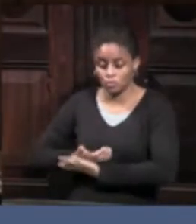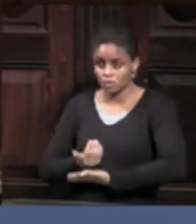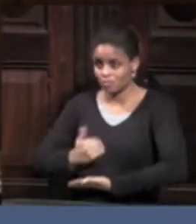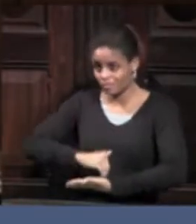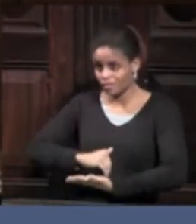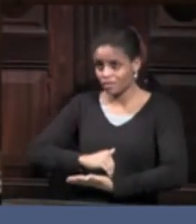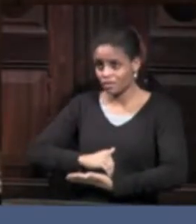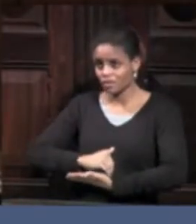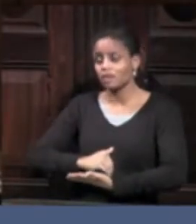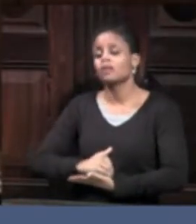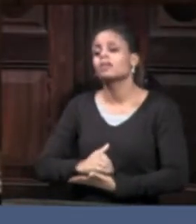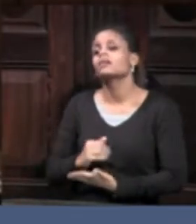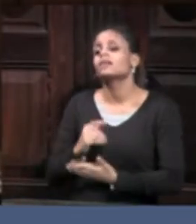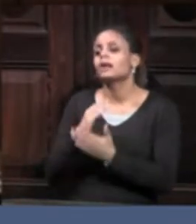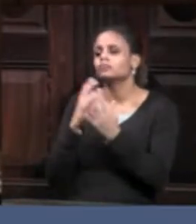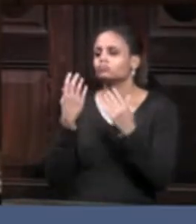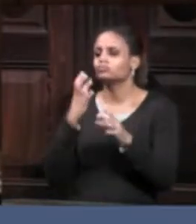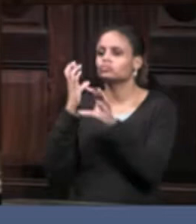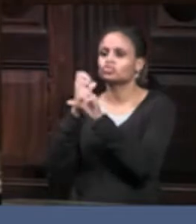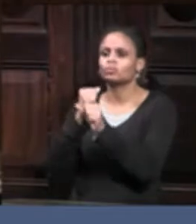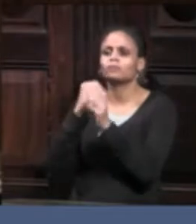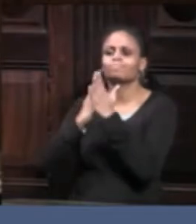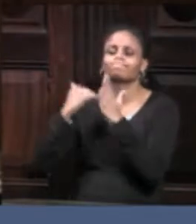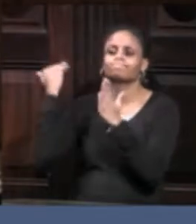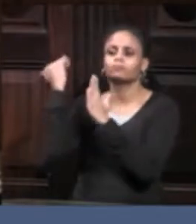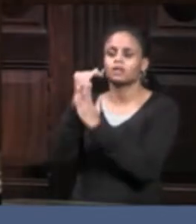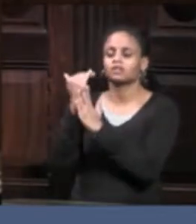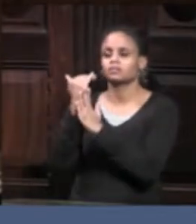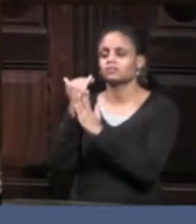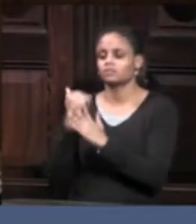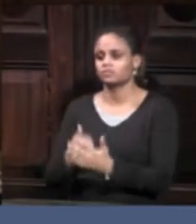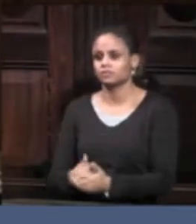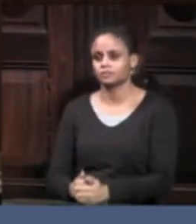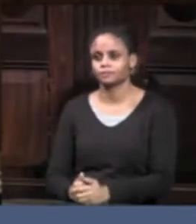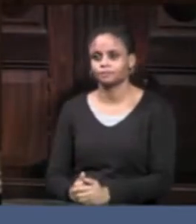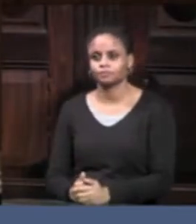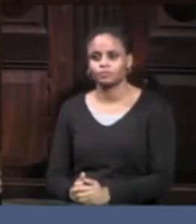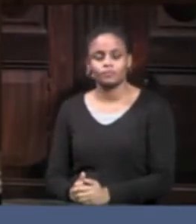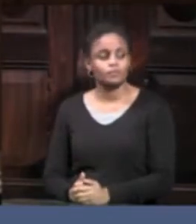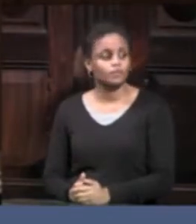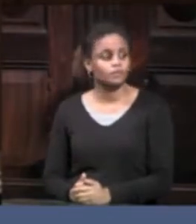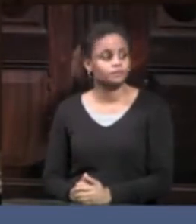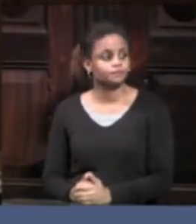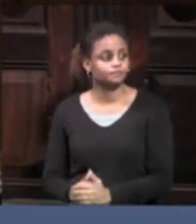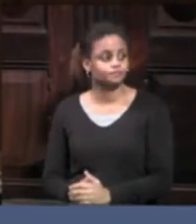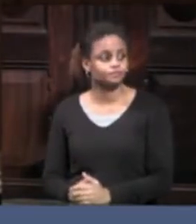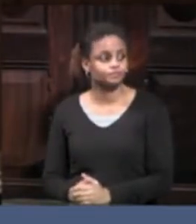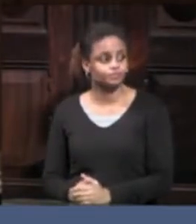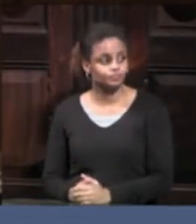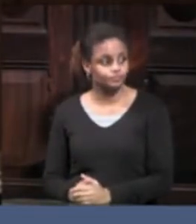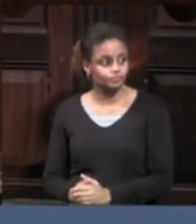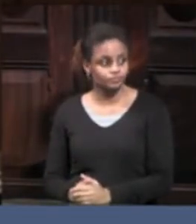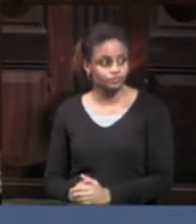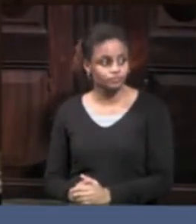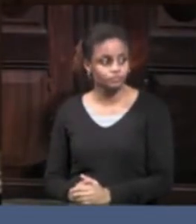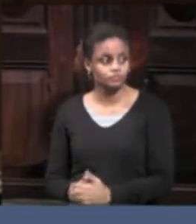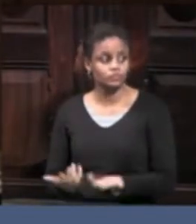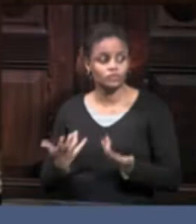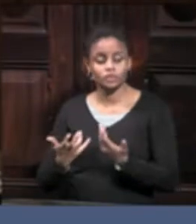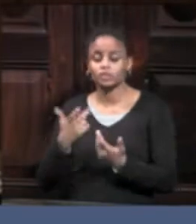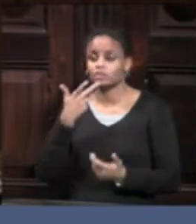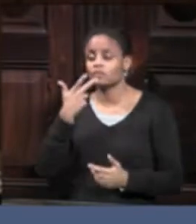essa? Como teremos igualdade e representatividade? Quero dizer que